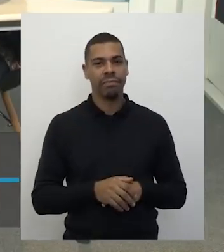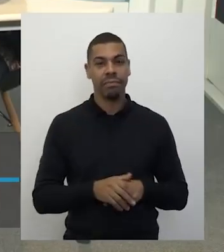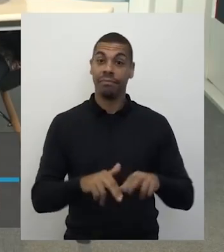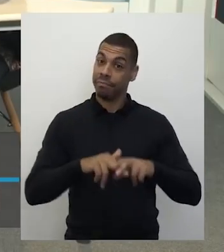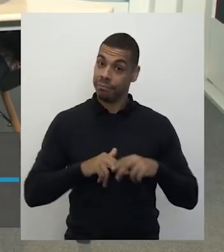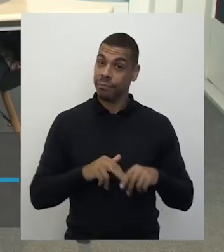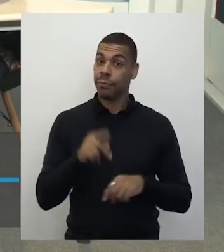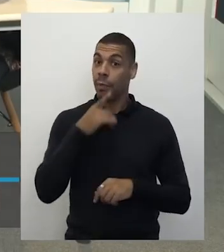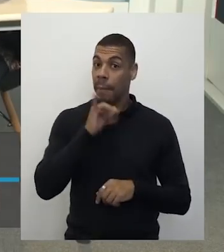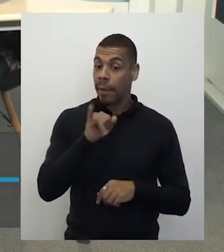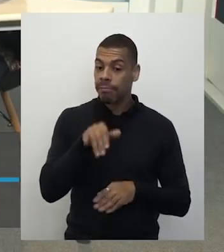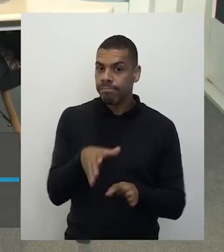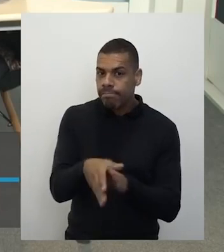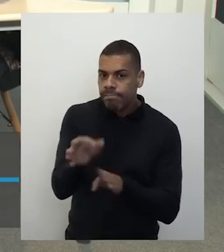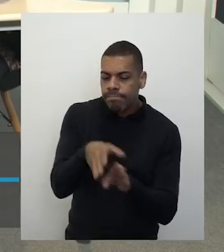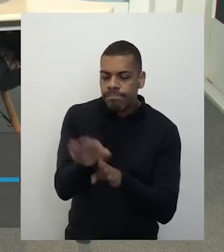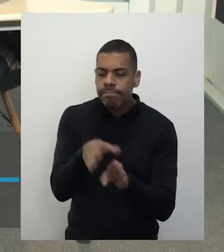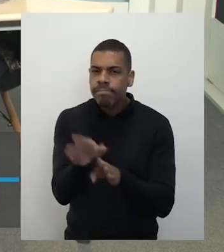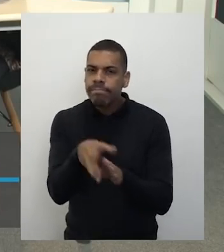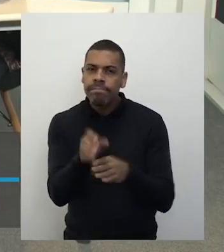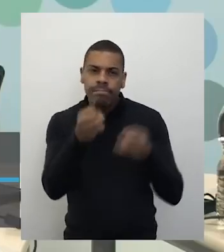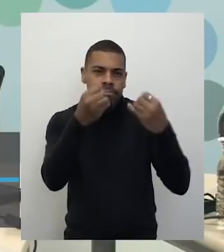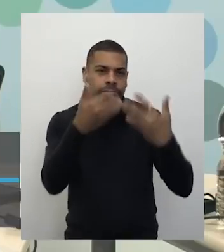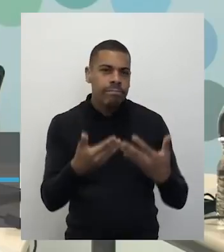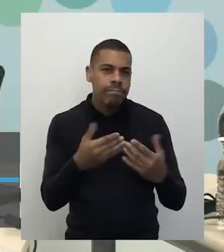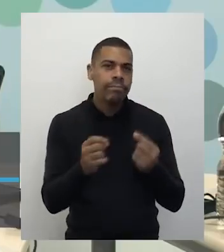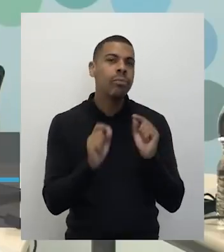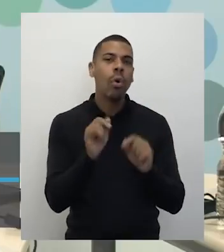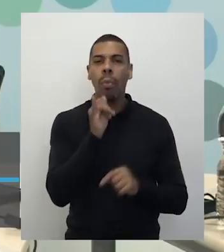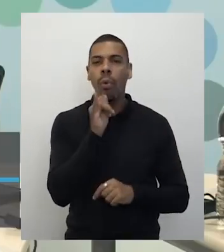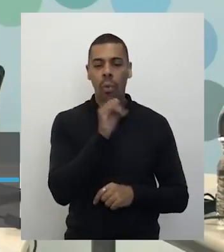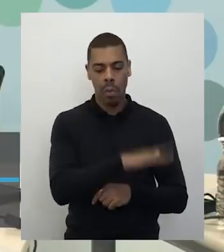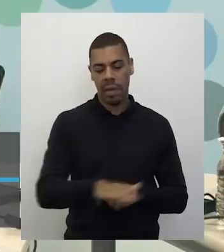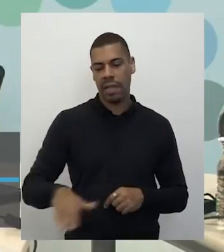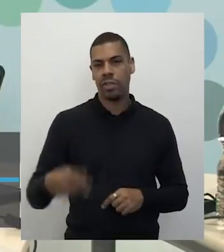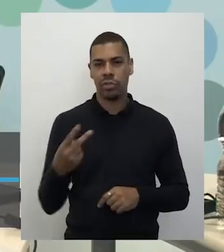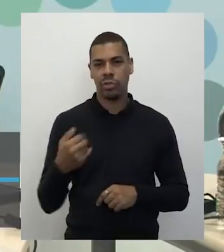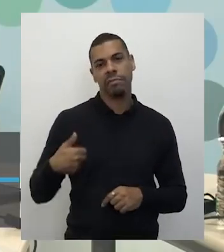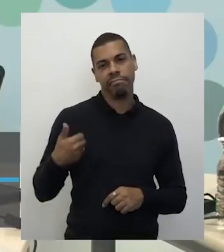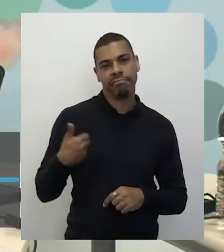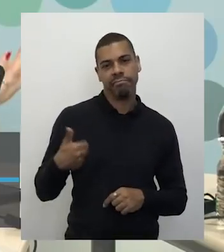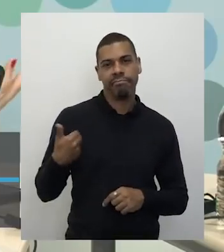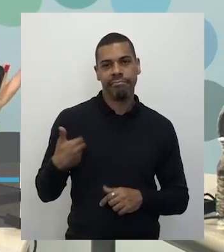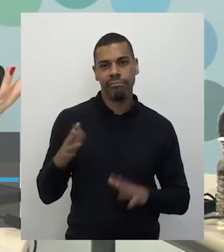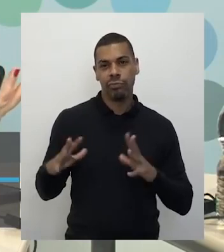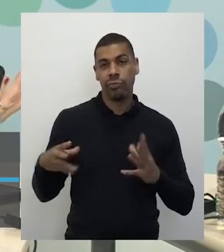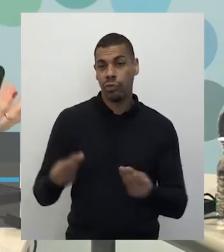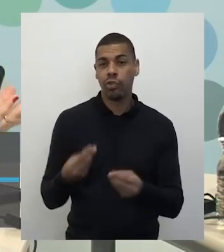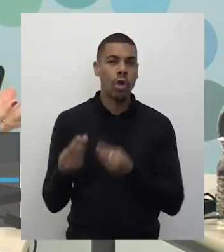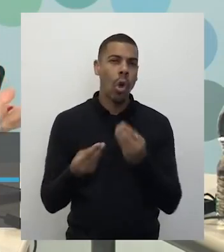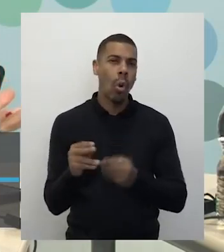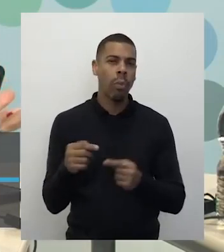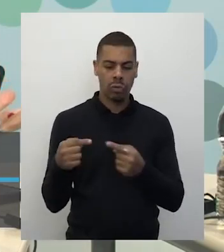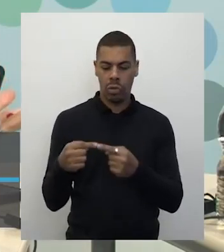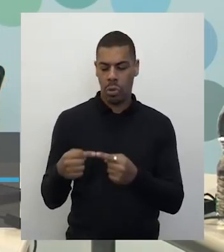justamente explicar para a filha o quê? Isso daí. Só que ao invés dele explicar para uma criancinha de 2 anos toda essa questão da concordância que ela não